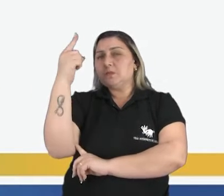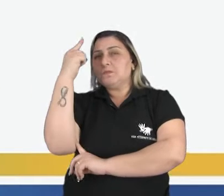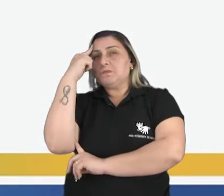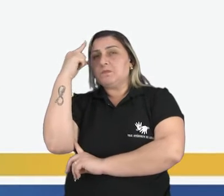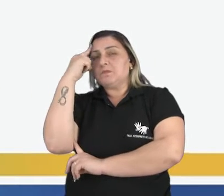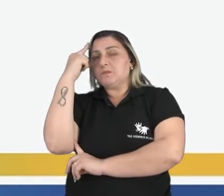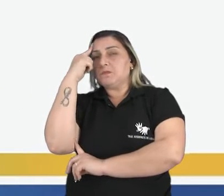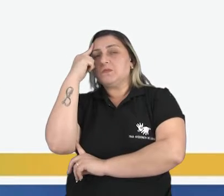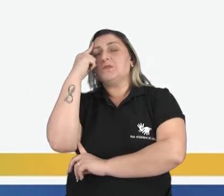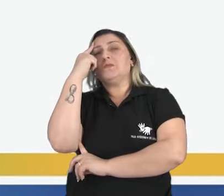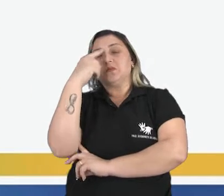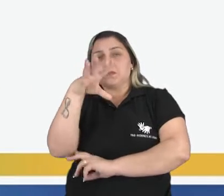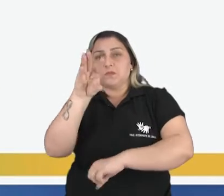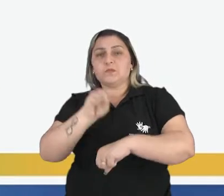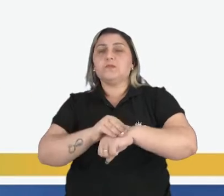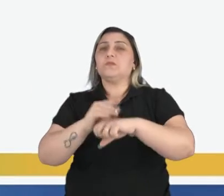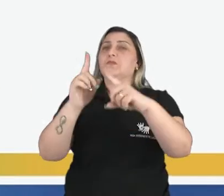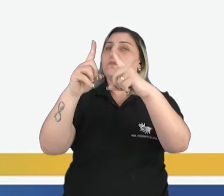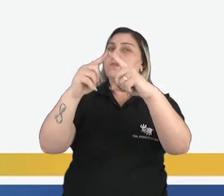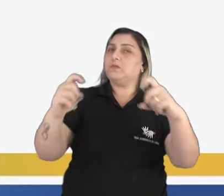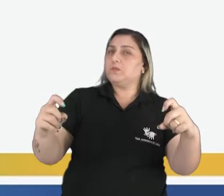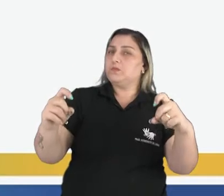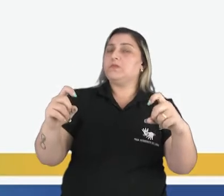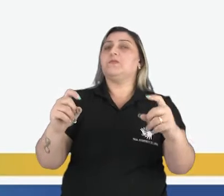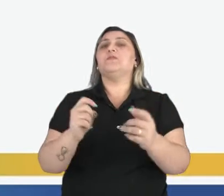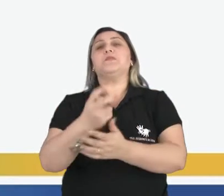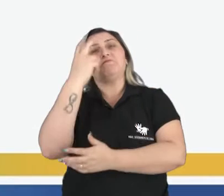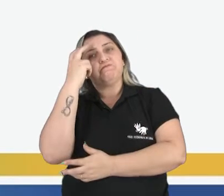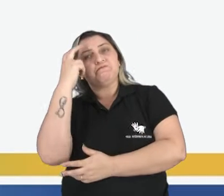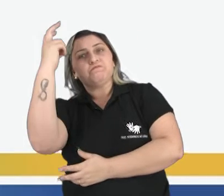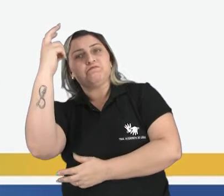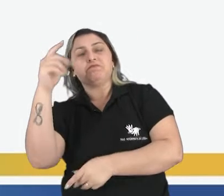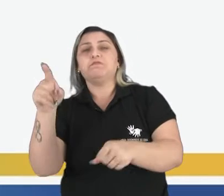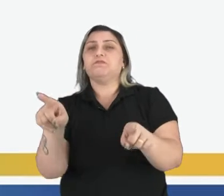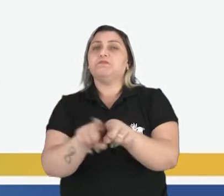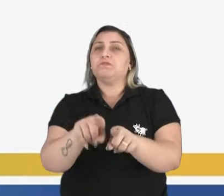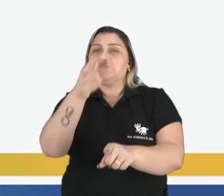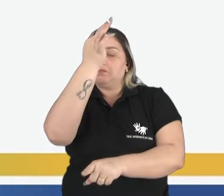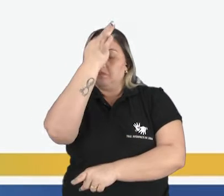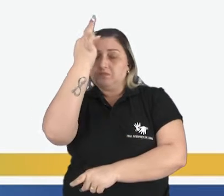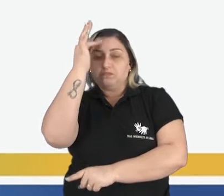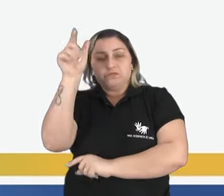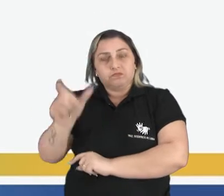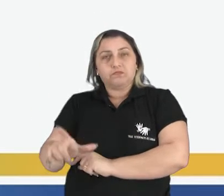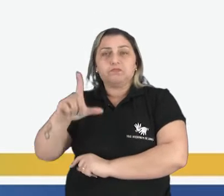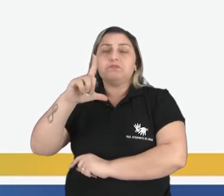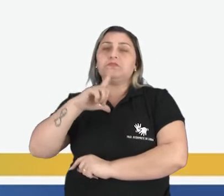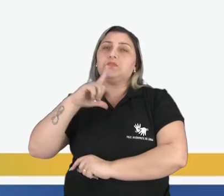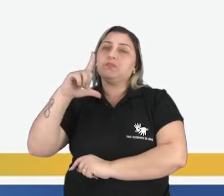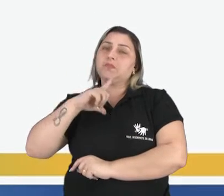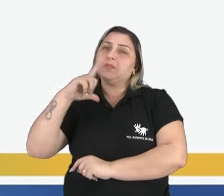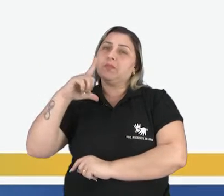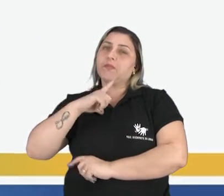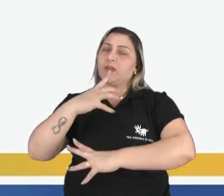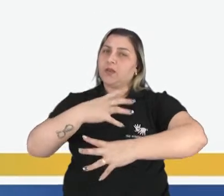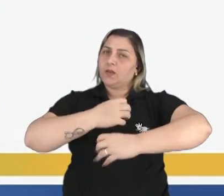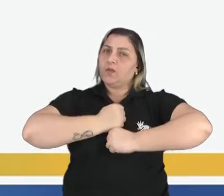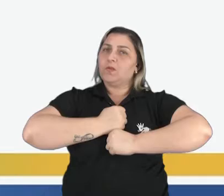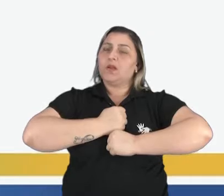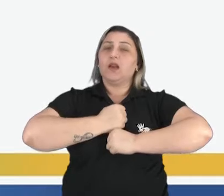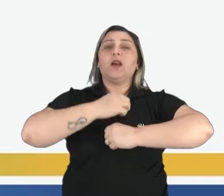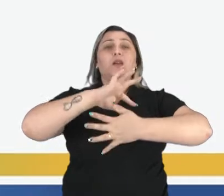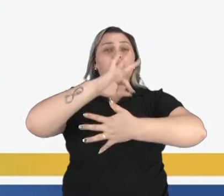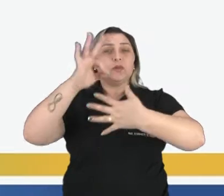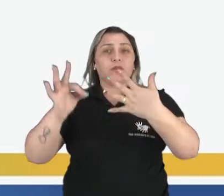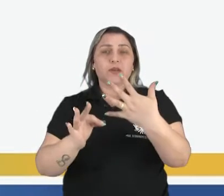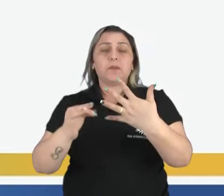intuitivo, quanto do conhecimento científico, quanto do intelectual. O filósofo ele tem que ter um certo domínio de tudo isso, porque